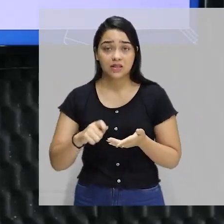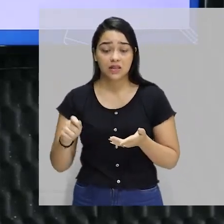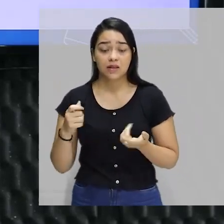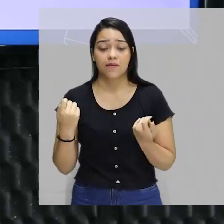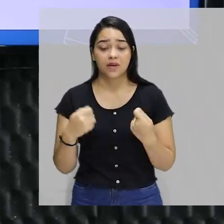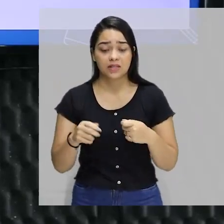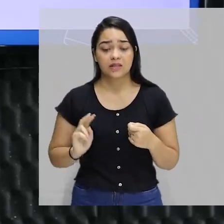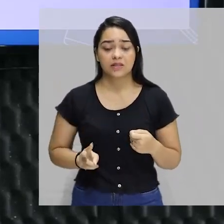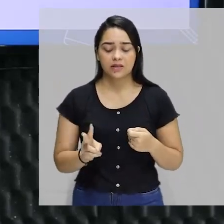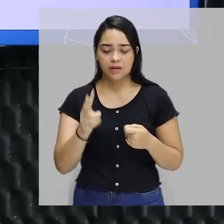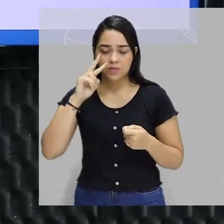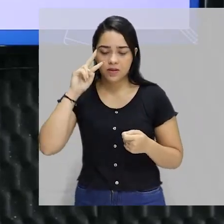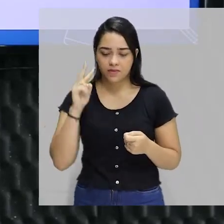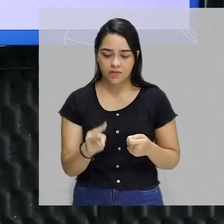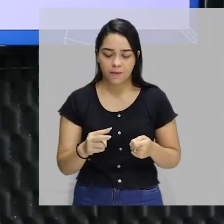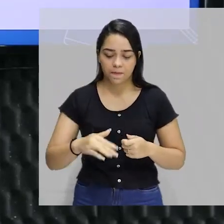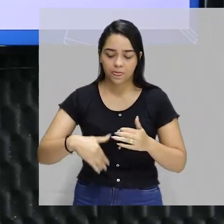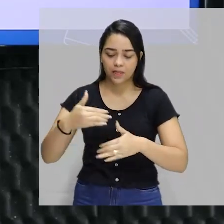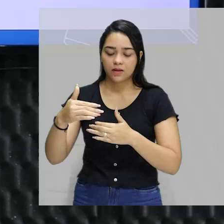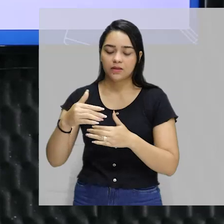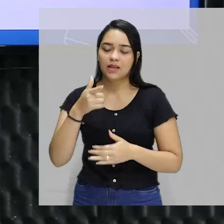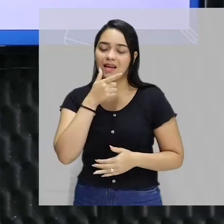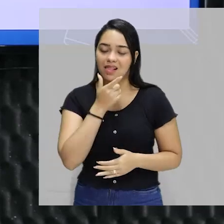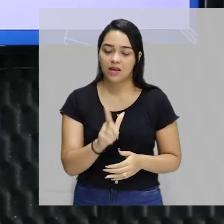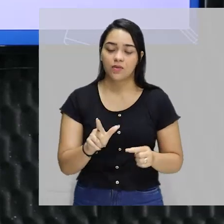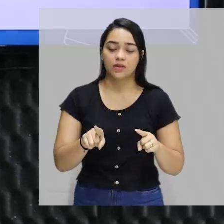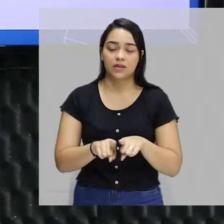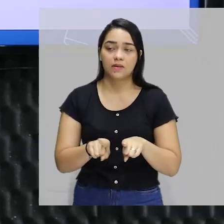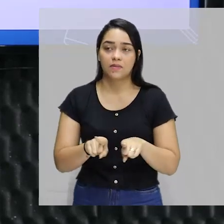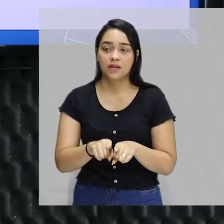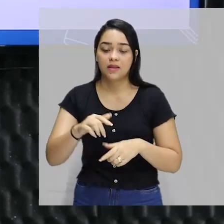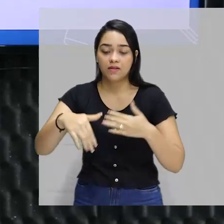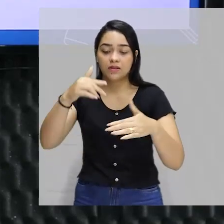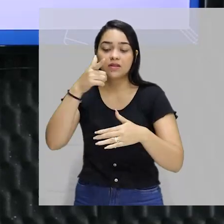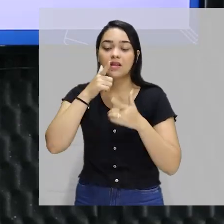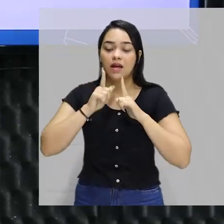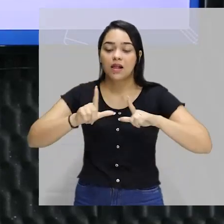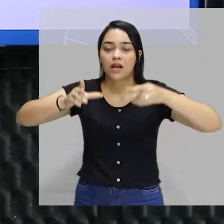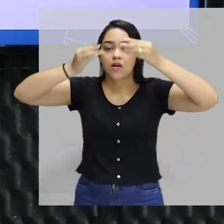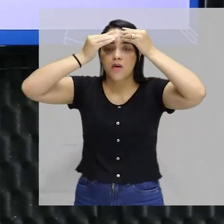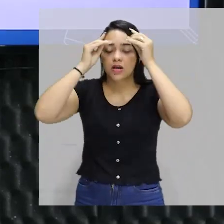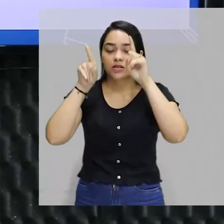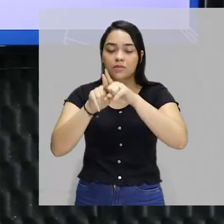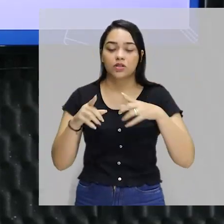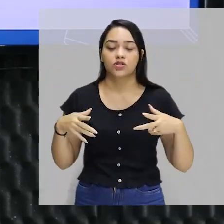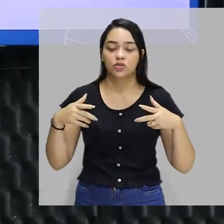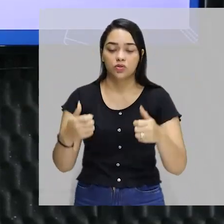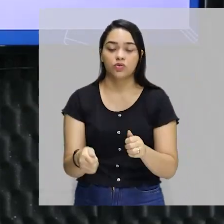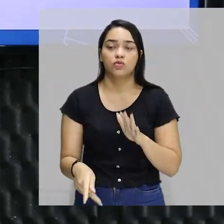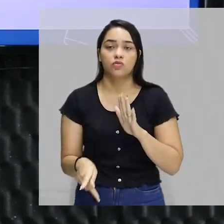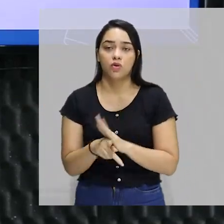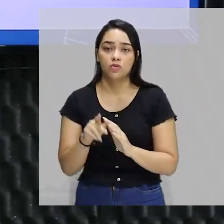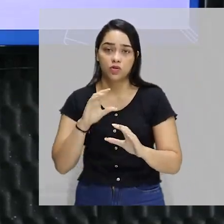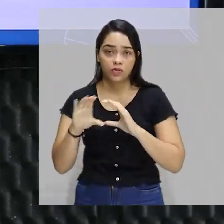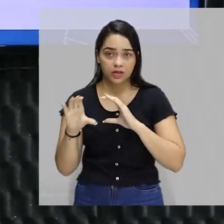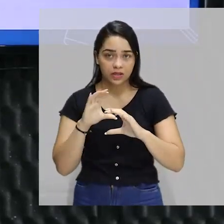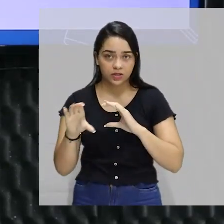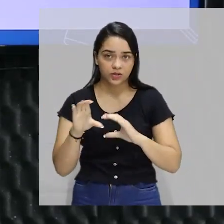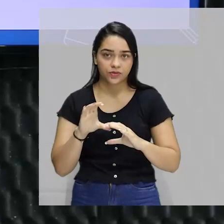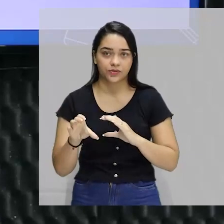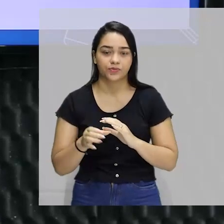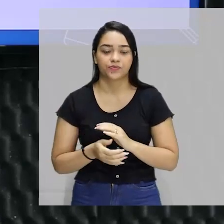temos que estar sempre de olho na evolução da língua, na evolução da linguagem e de todo esse ato